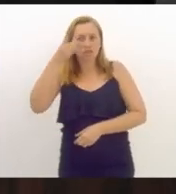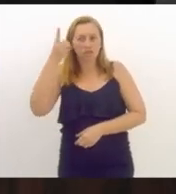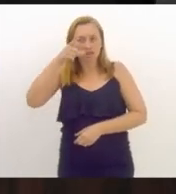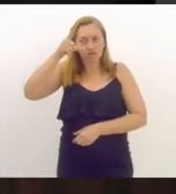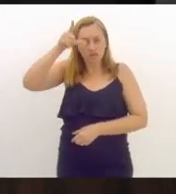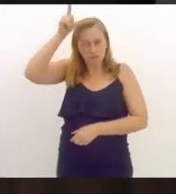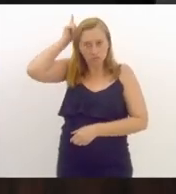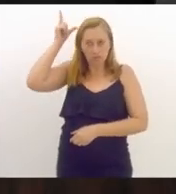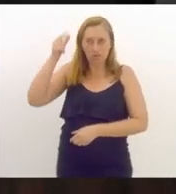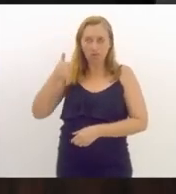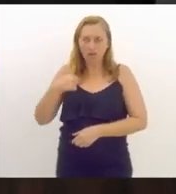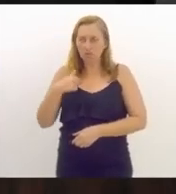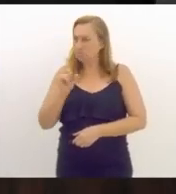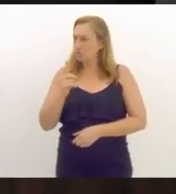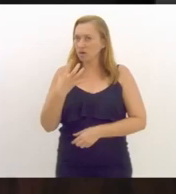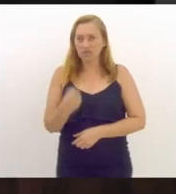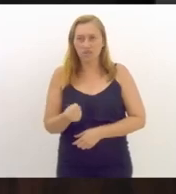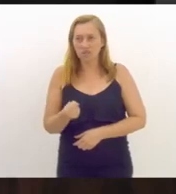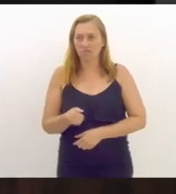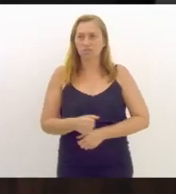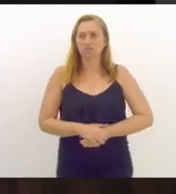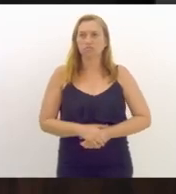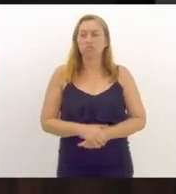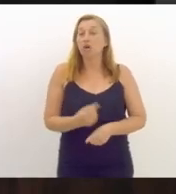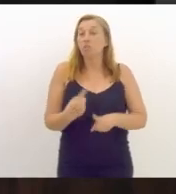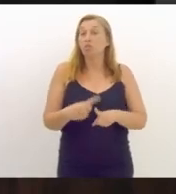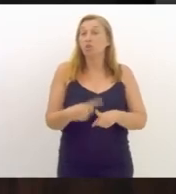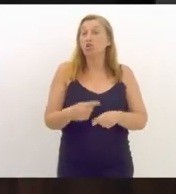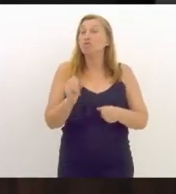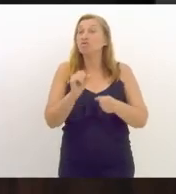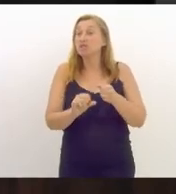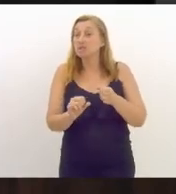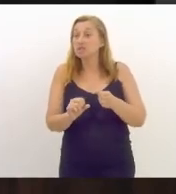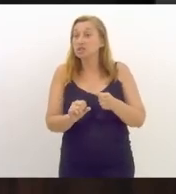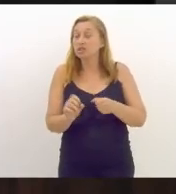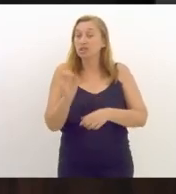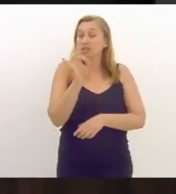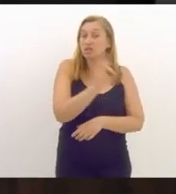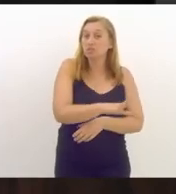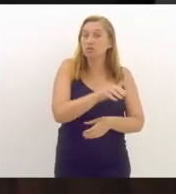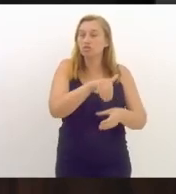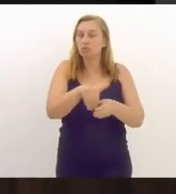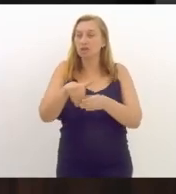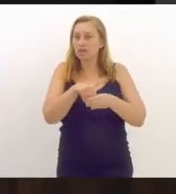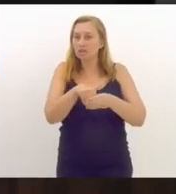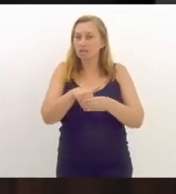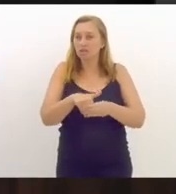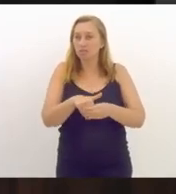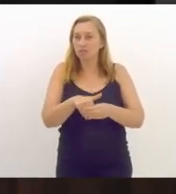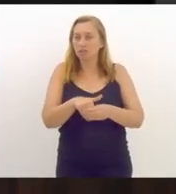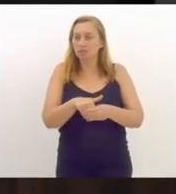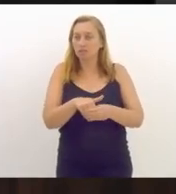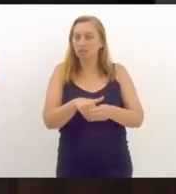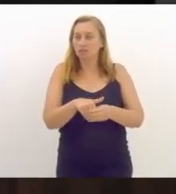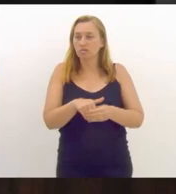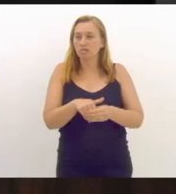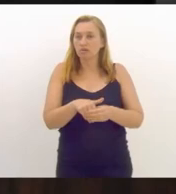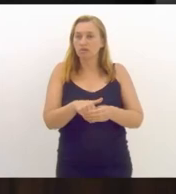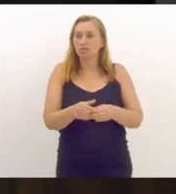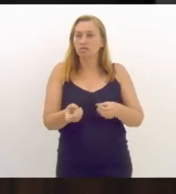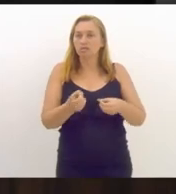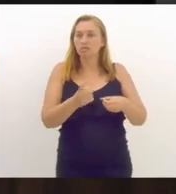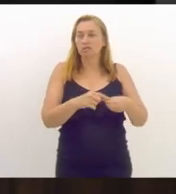era a favor à reeleição hoje já não sou mais porque o que fizeram nessa última eleição para reeleger o presidente